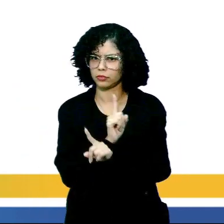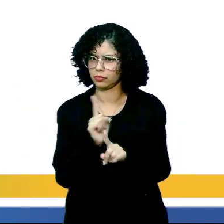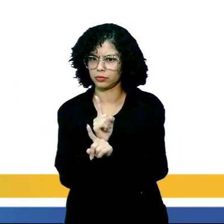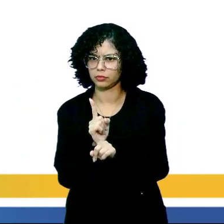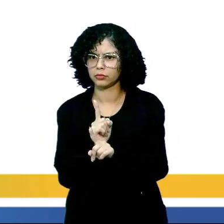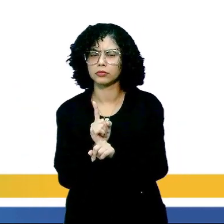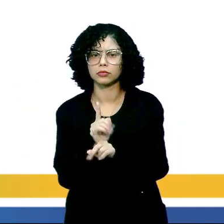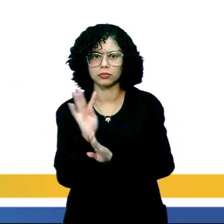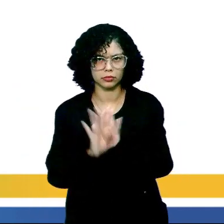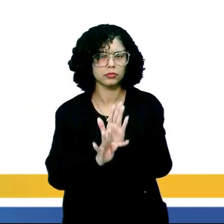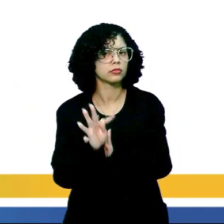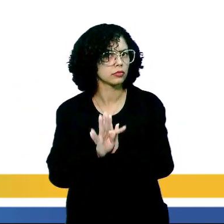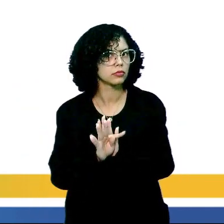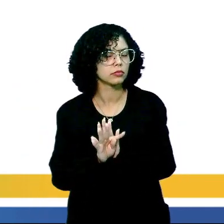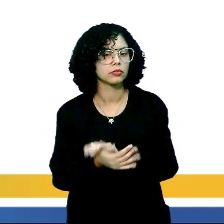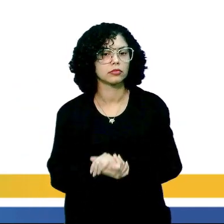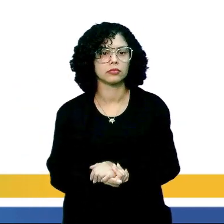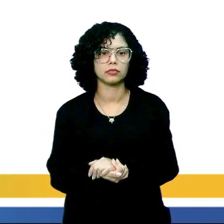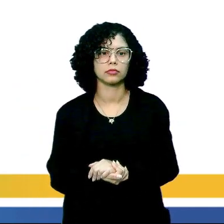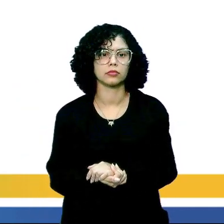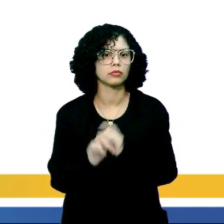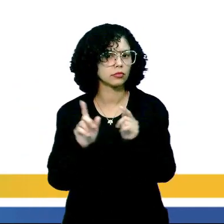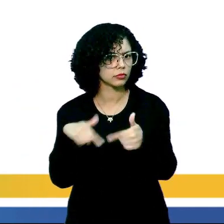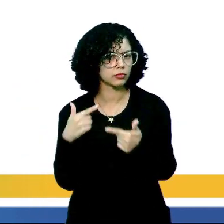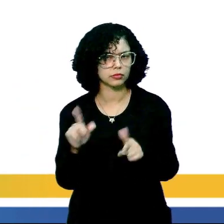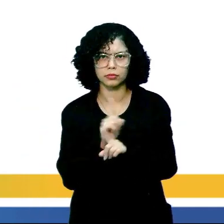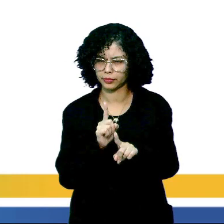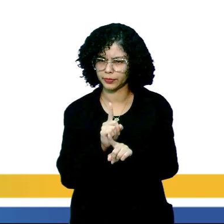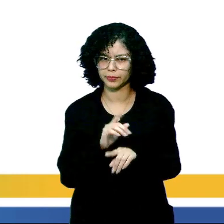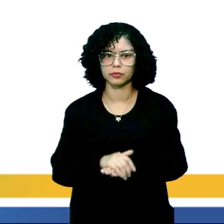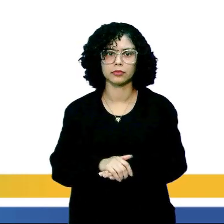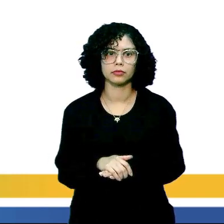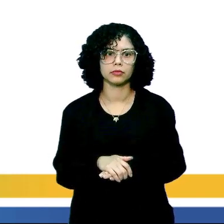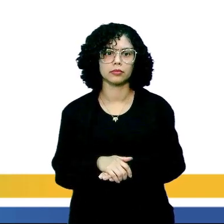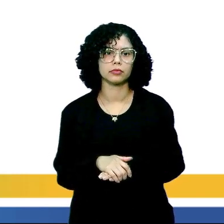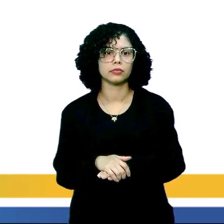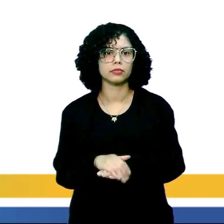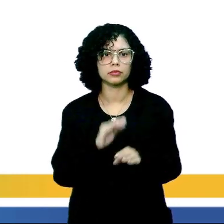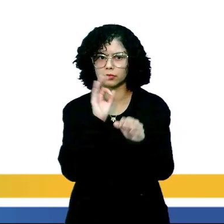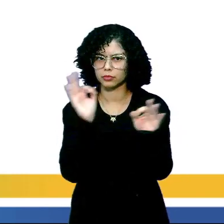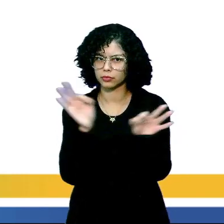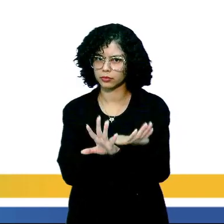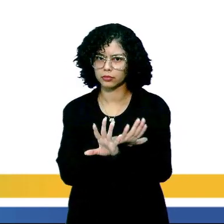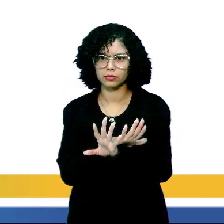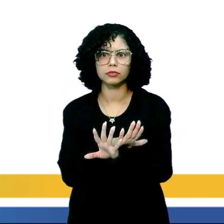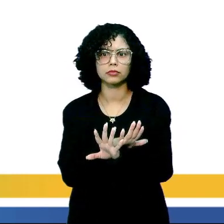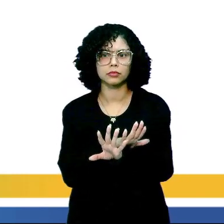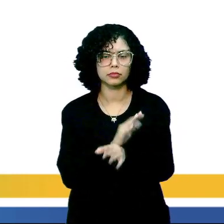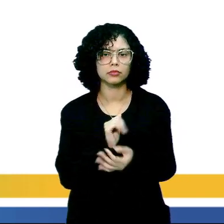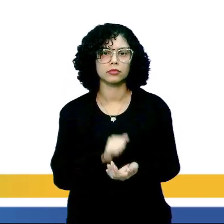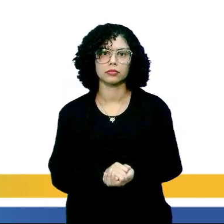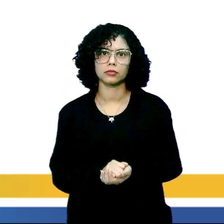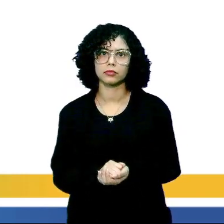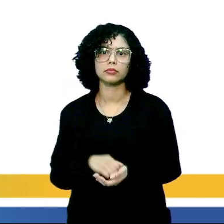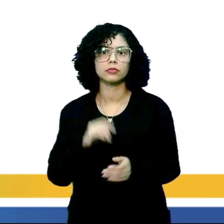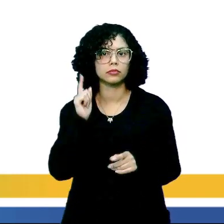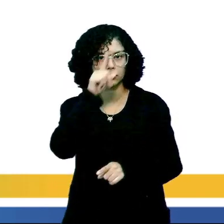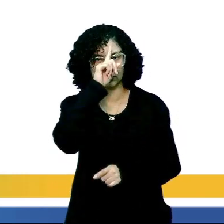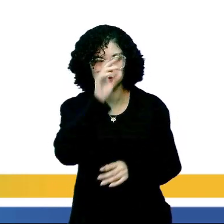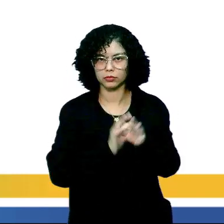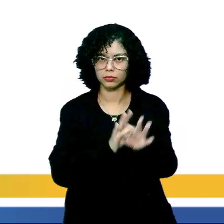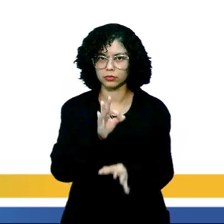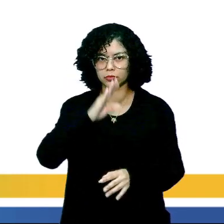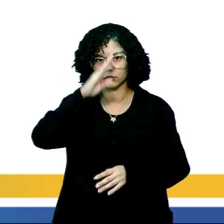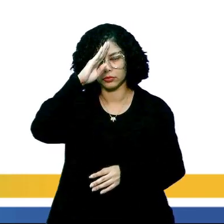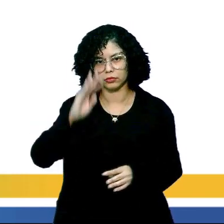hierarquia militar no texto e ninguém lutava por isso. Acabar com a hierarquia militar basicamente seria acabar com a ordem